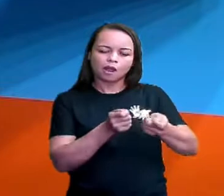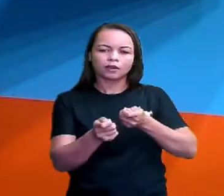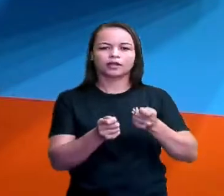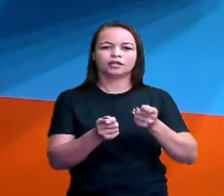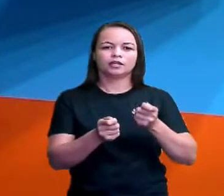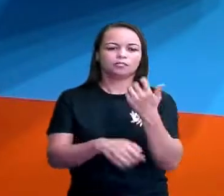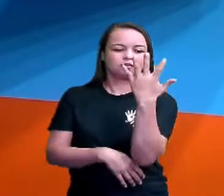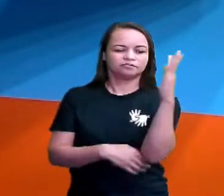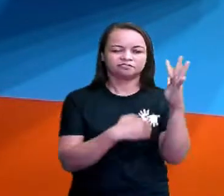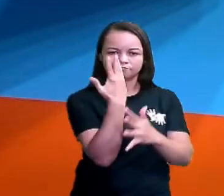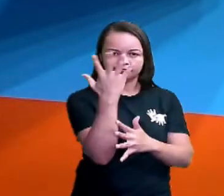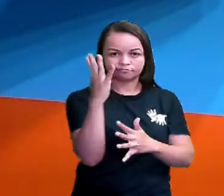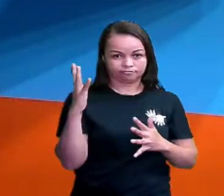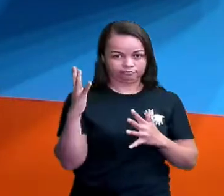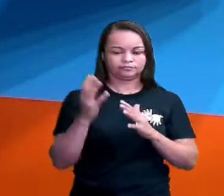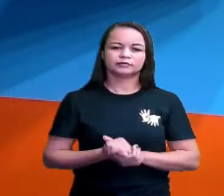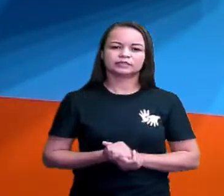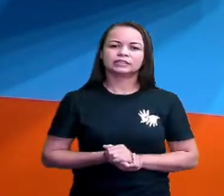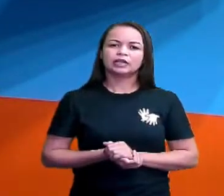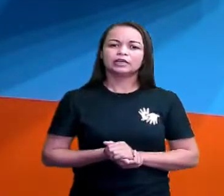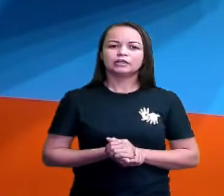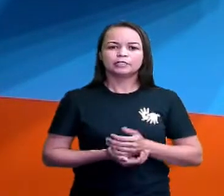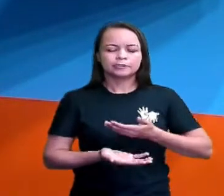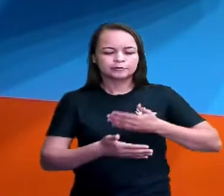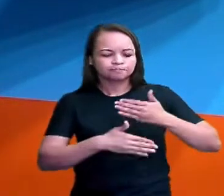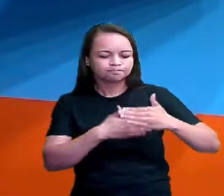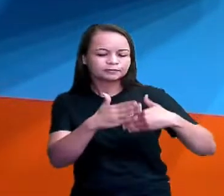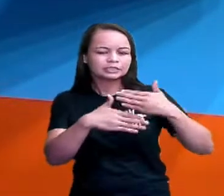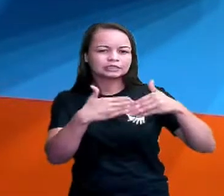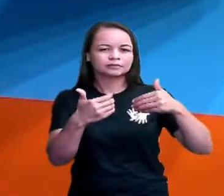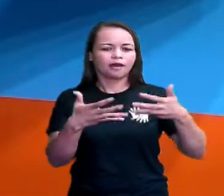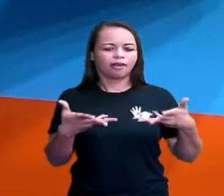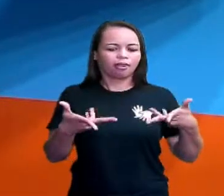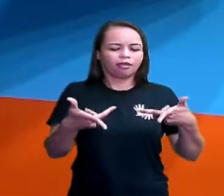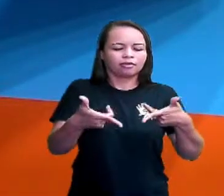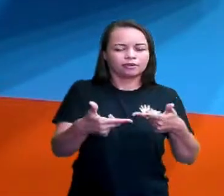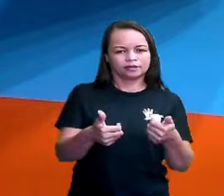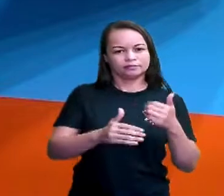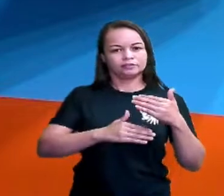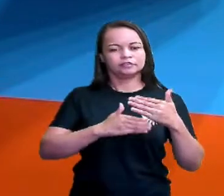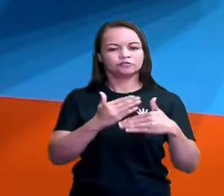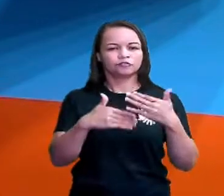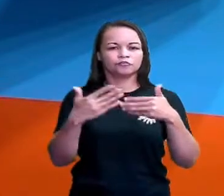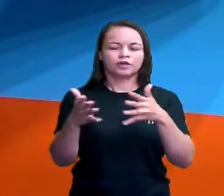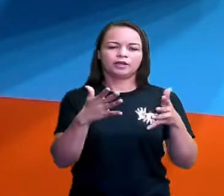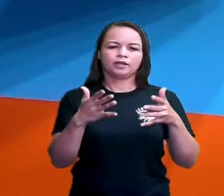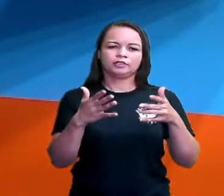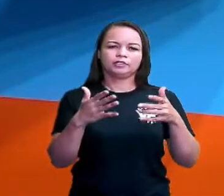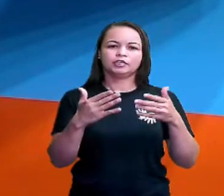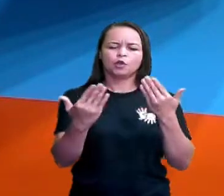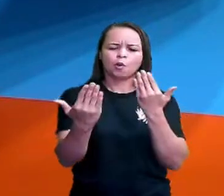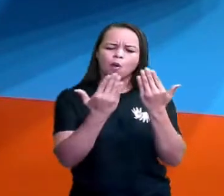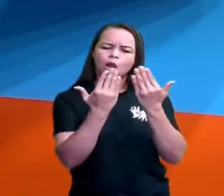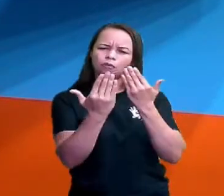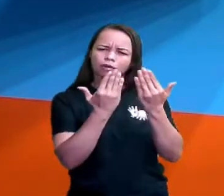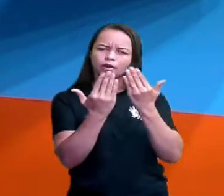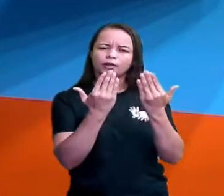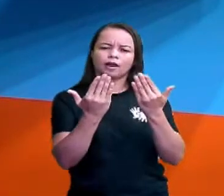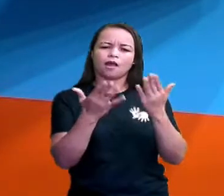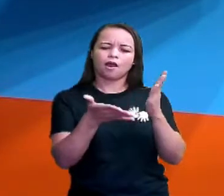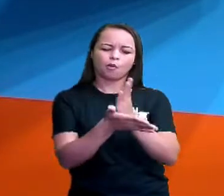E a habilidade que nós iremos desenvolver ao longo dessa aula é a habilidade de comparar alguns